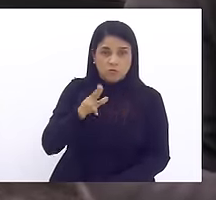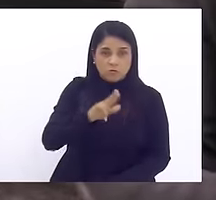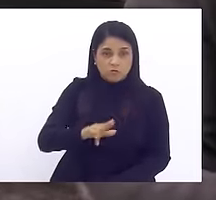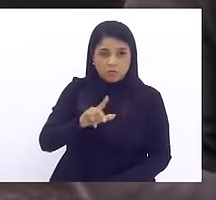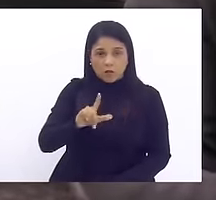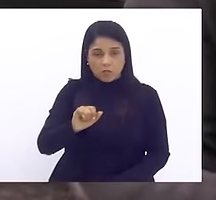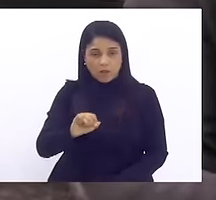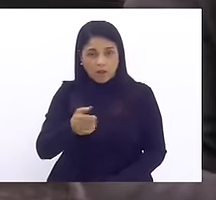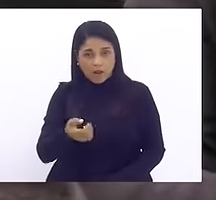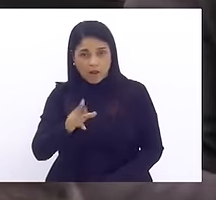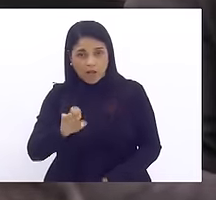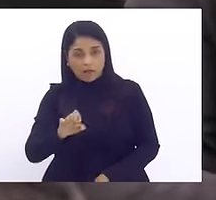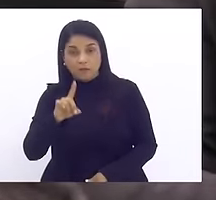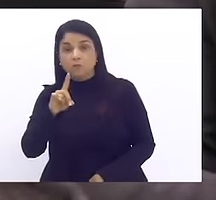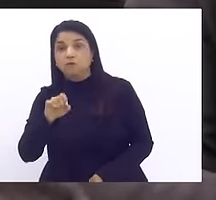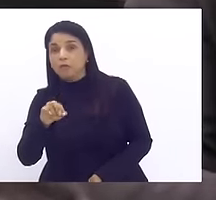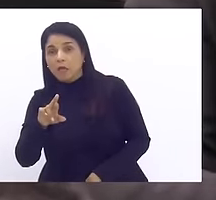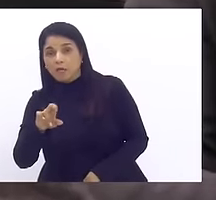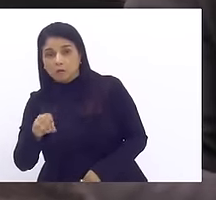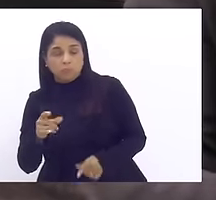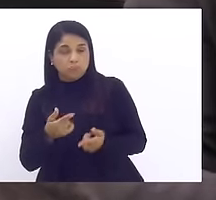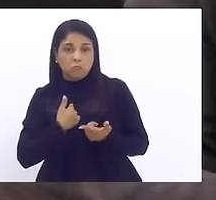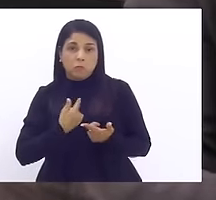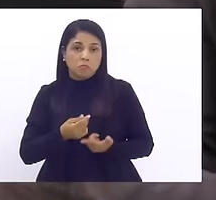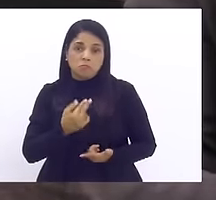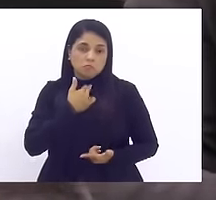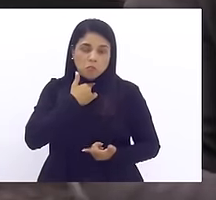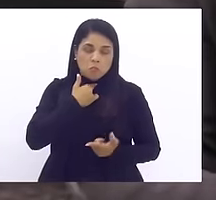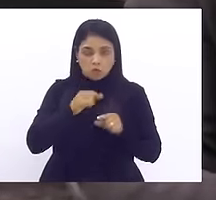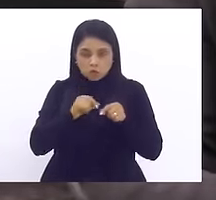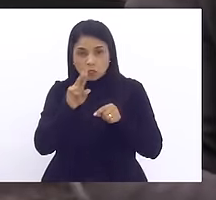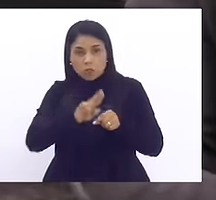o lacre Branco qual seria a terceira solução